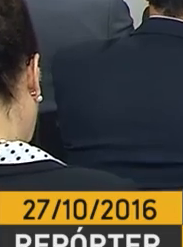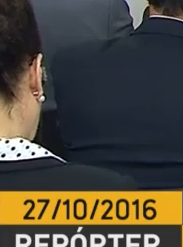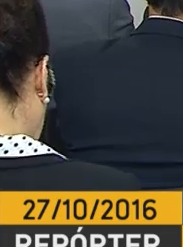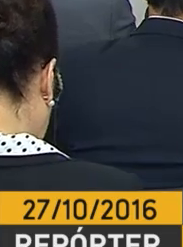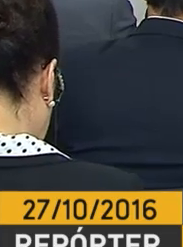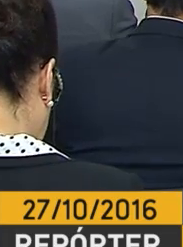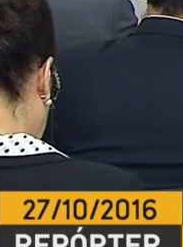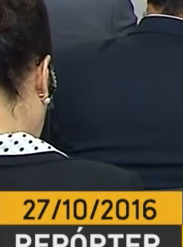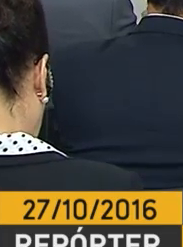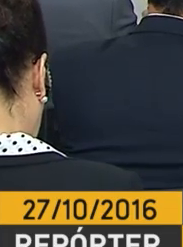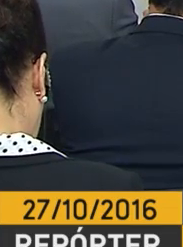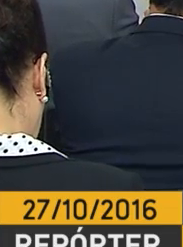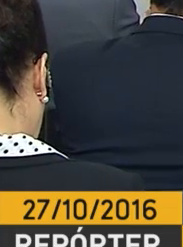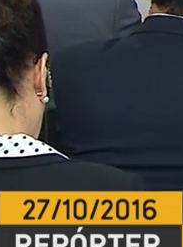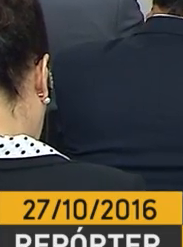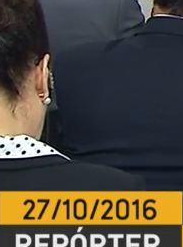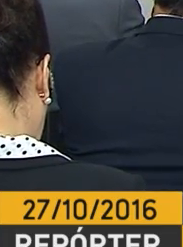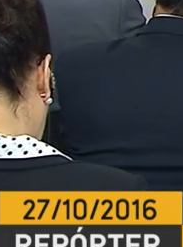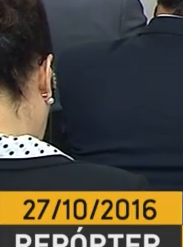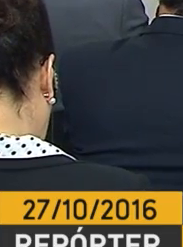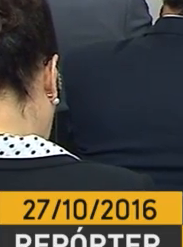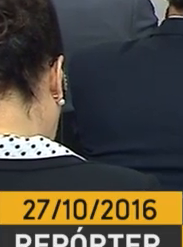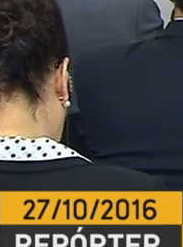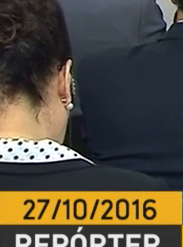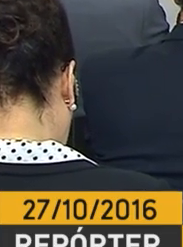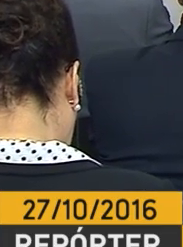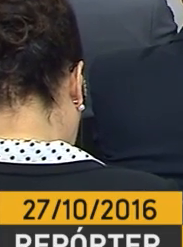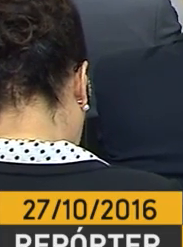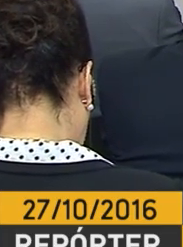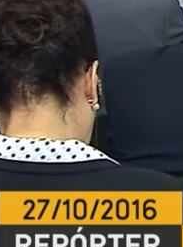com a palavra o Presidente da República Michel